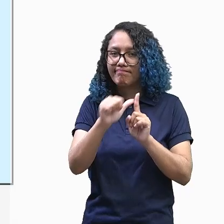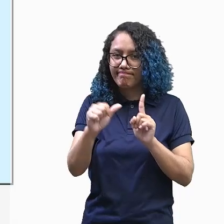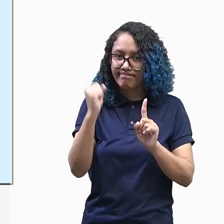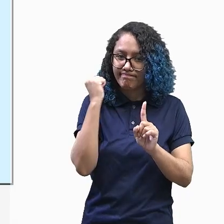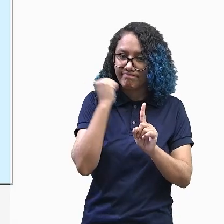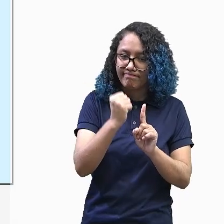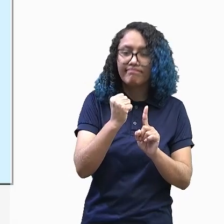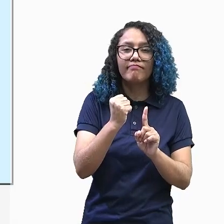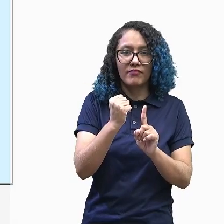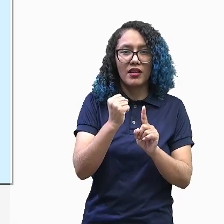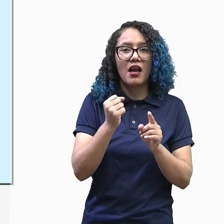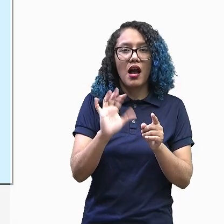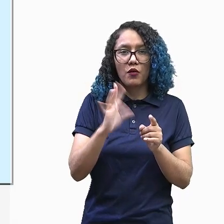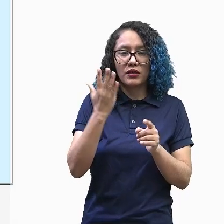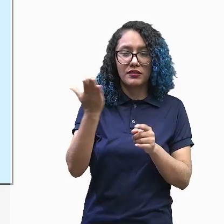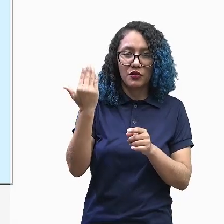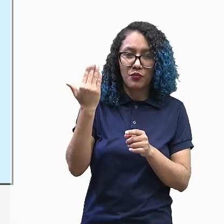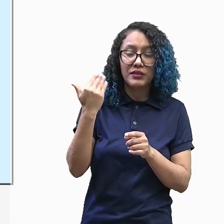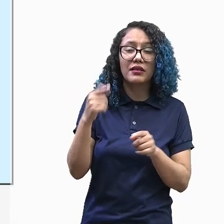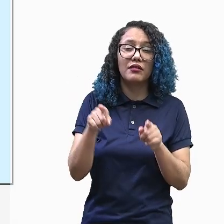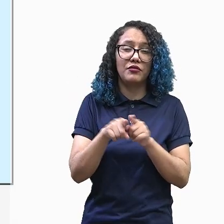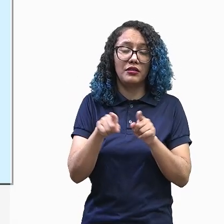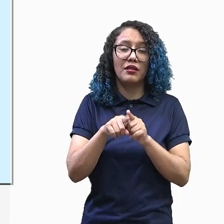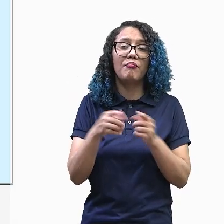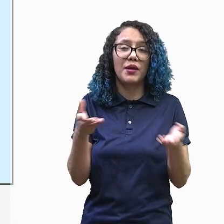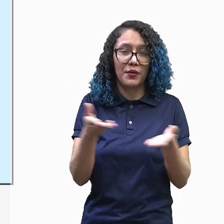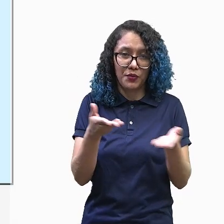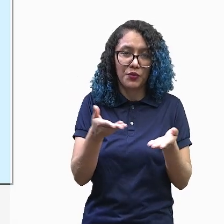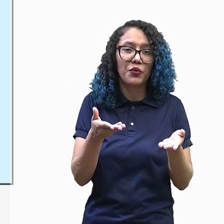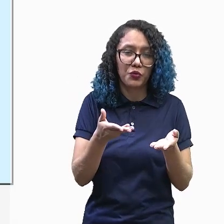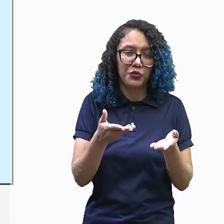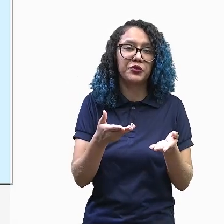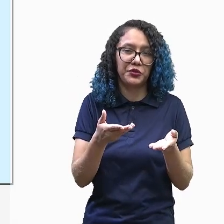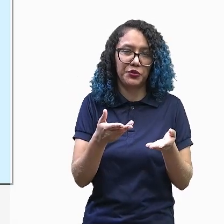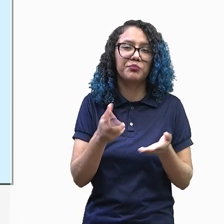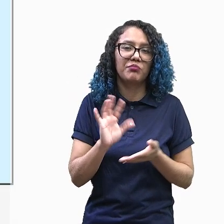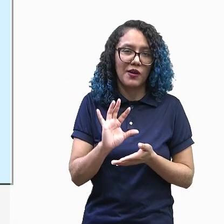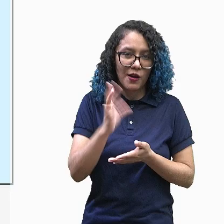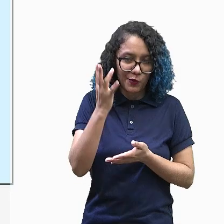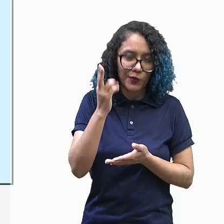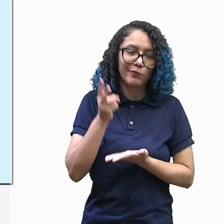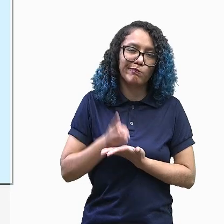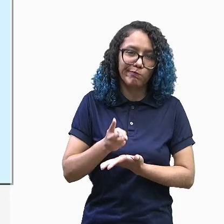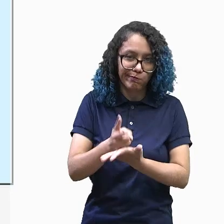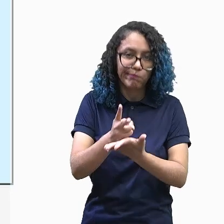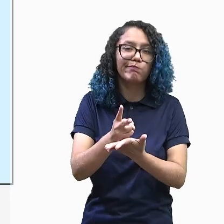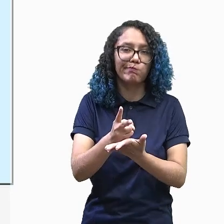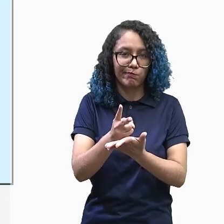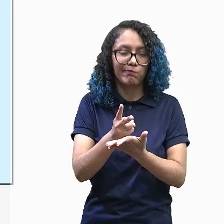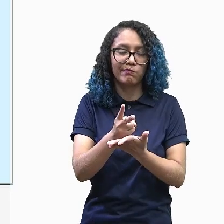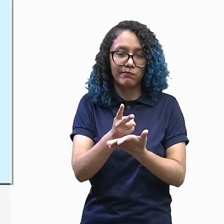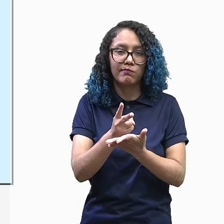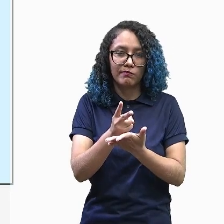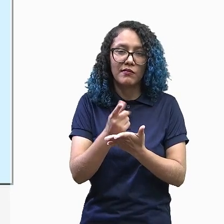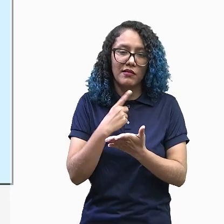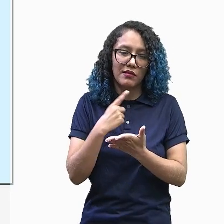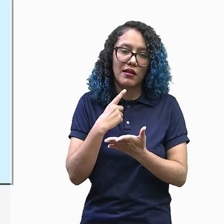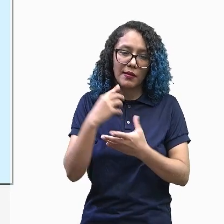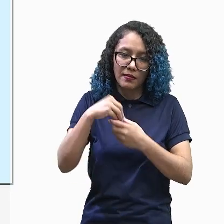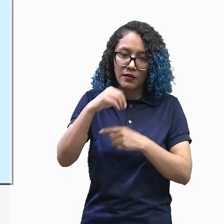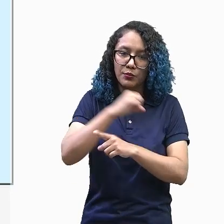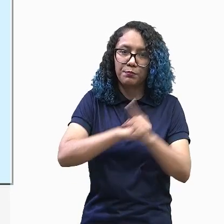tanto naquela época quanto ainda hoje, né, isso é muito presente na nossa sociedade.